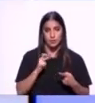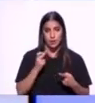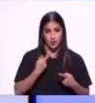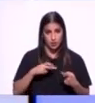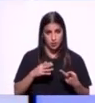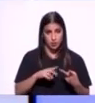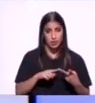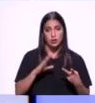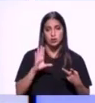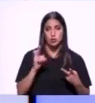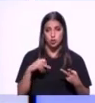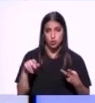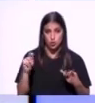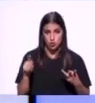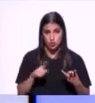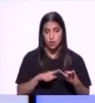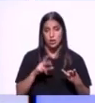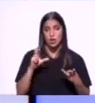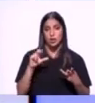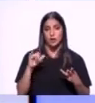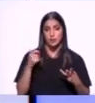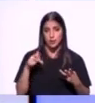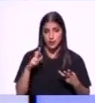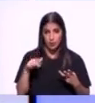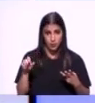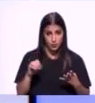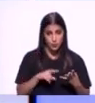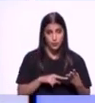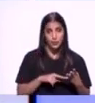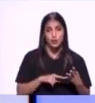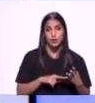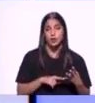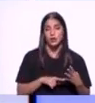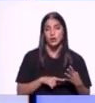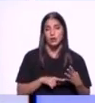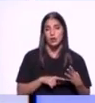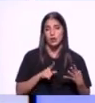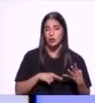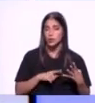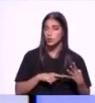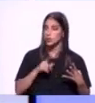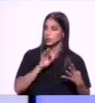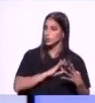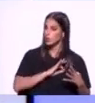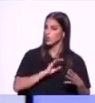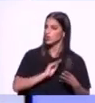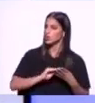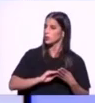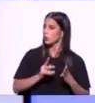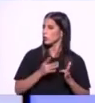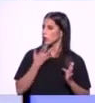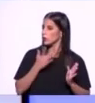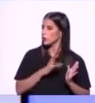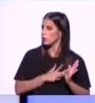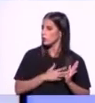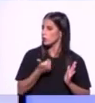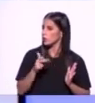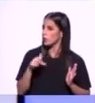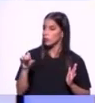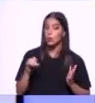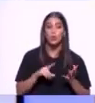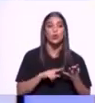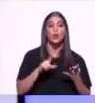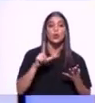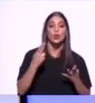Sr. Jorge Batista, o Sr. Ribeiro Cristóvão, aquele senhor que escreveu o livro do Bruno Carvalho, como é que se chama? Luís Aguilar.